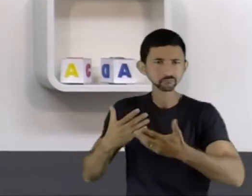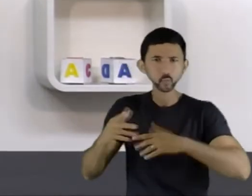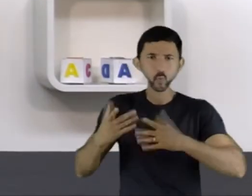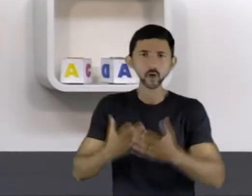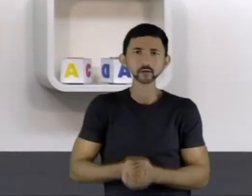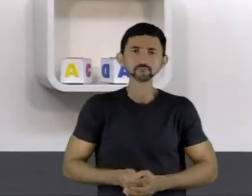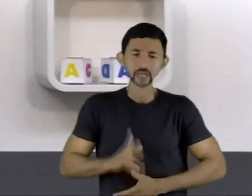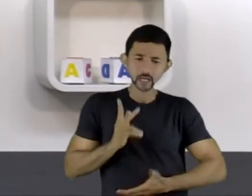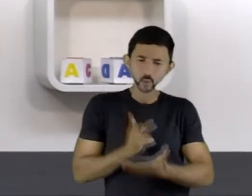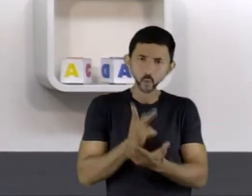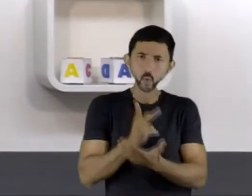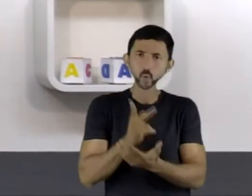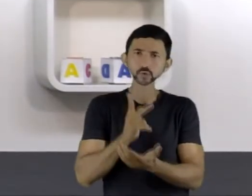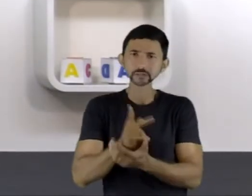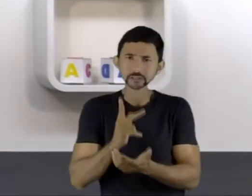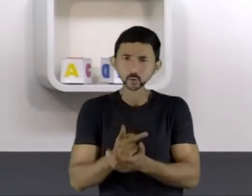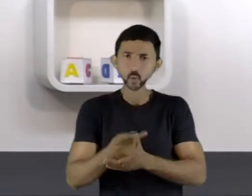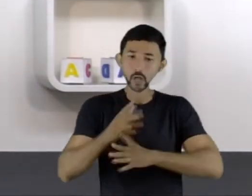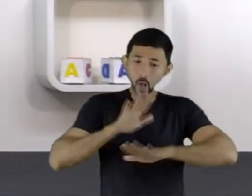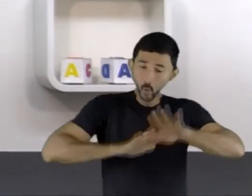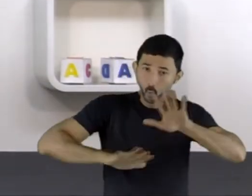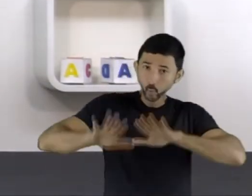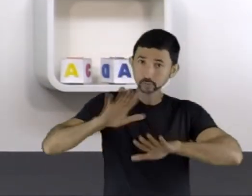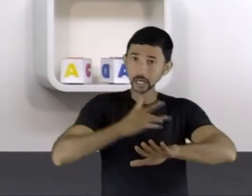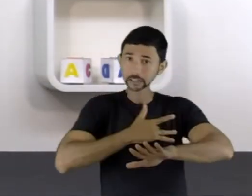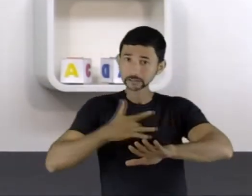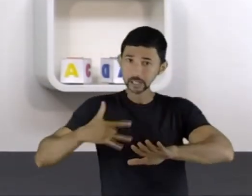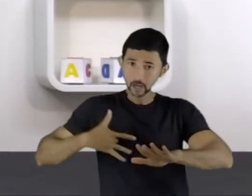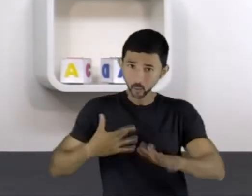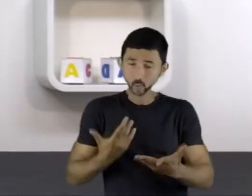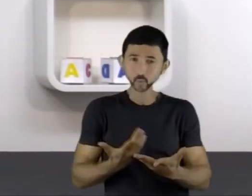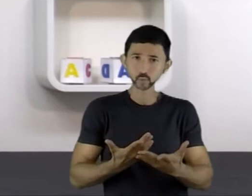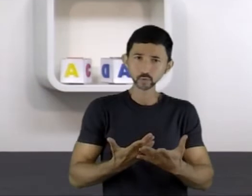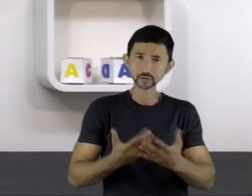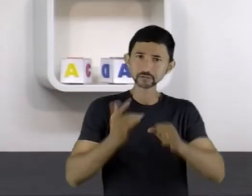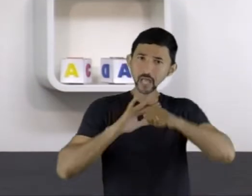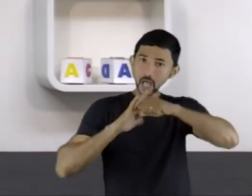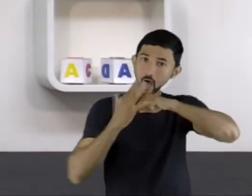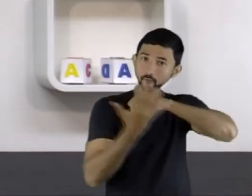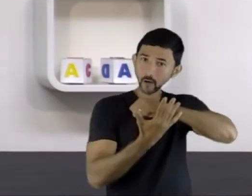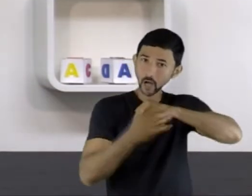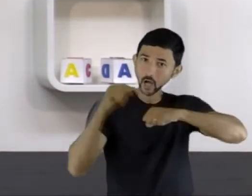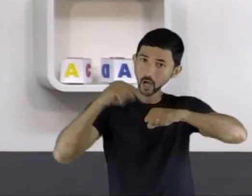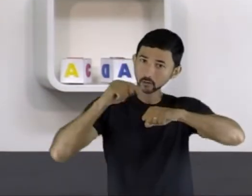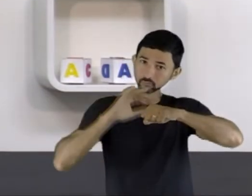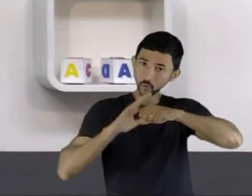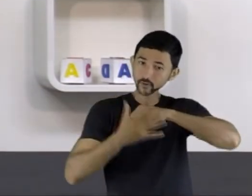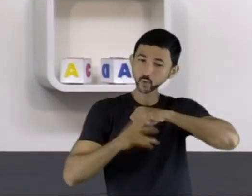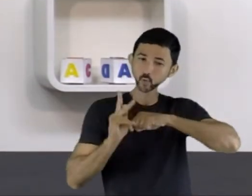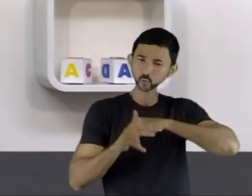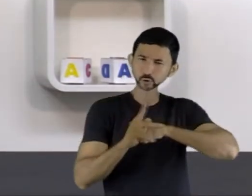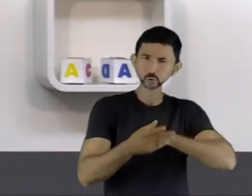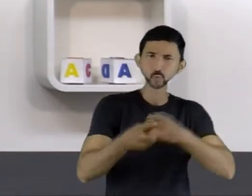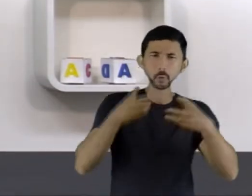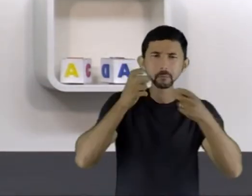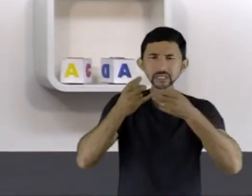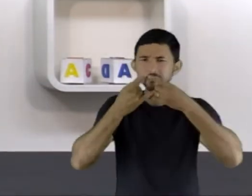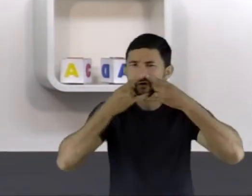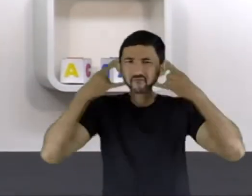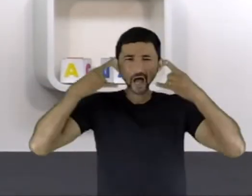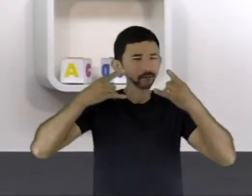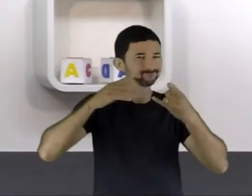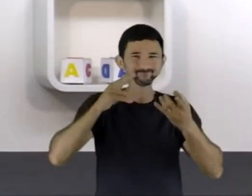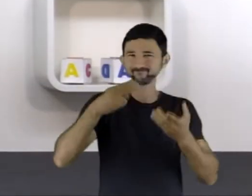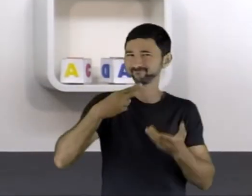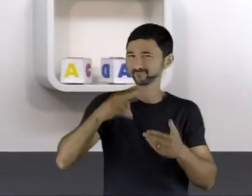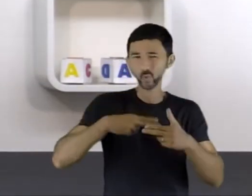vocês continuem a se cuidar, porque o vírus ainda não foi embora. Então eu vejo muita gente sem máscara na